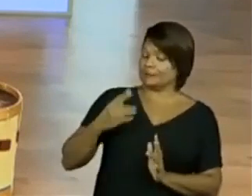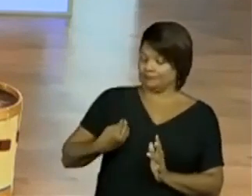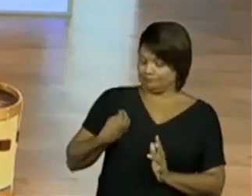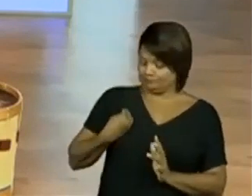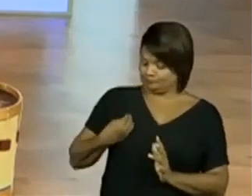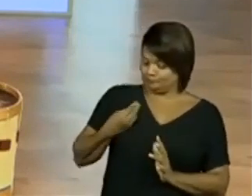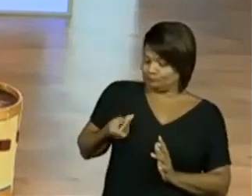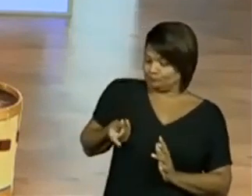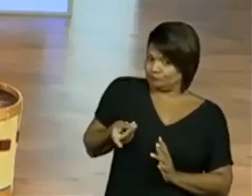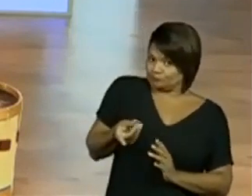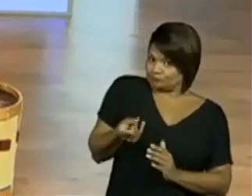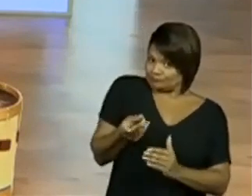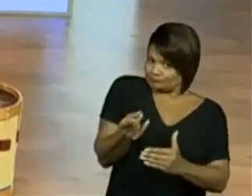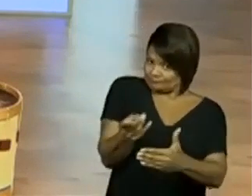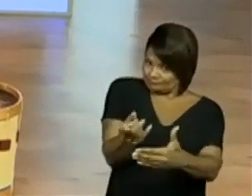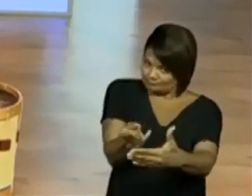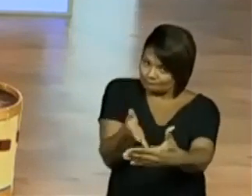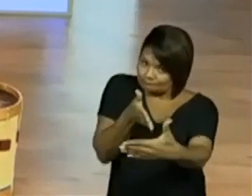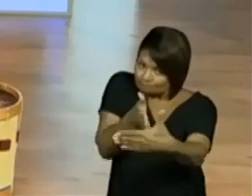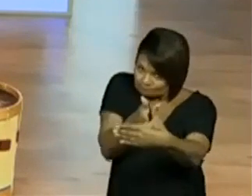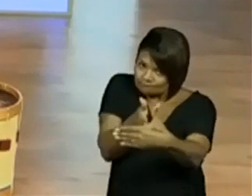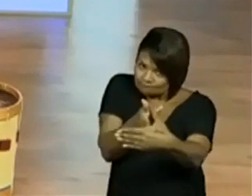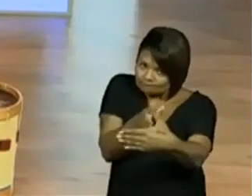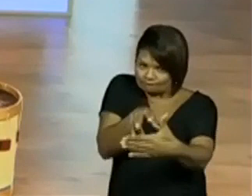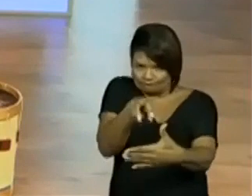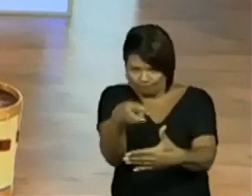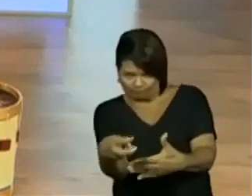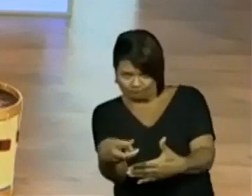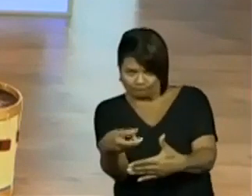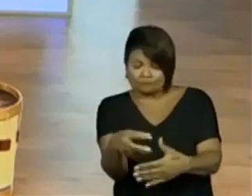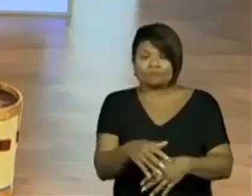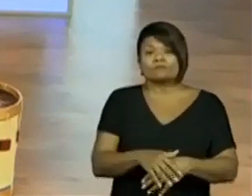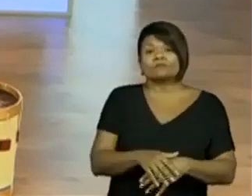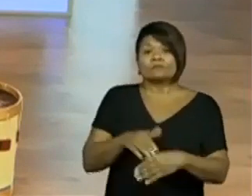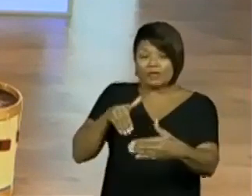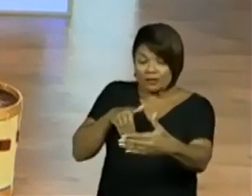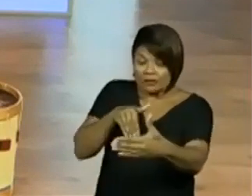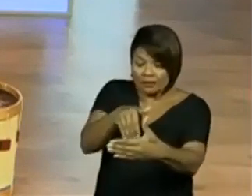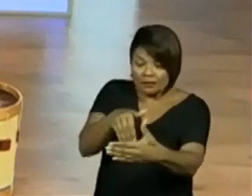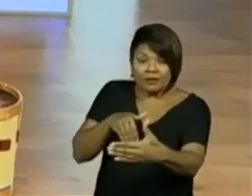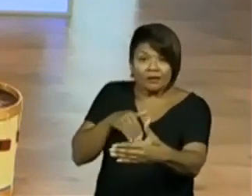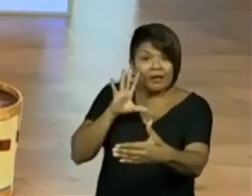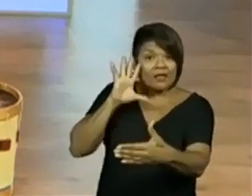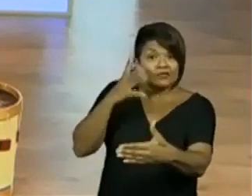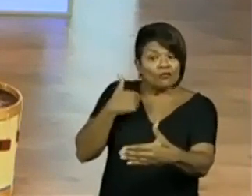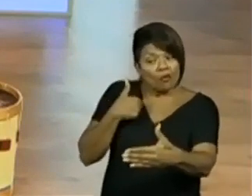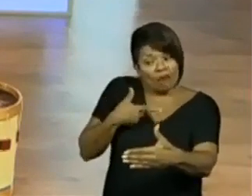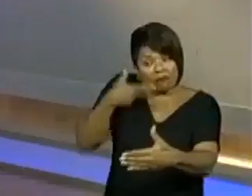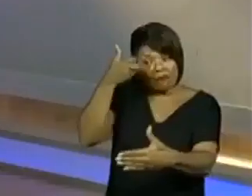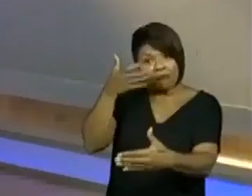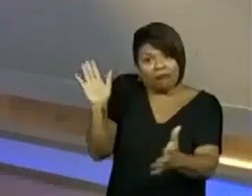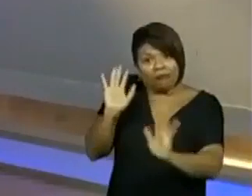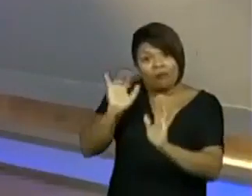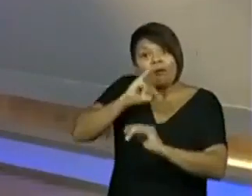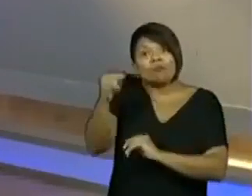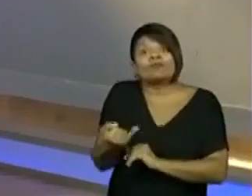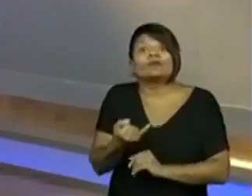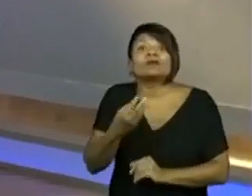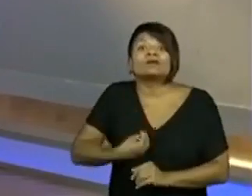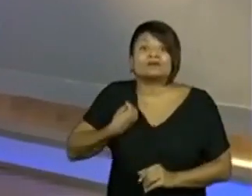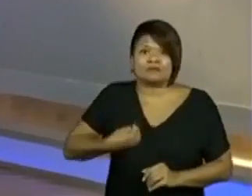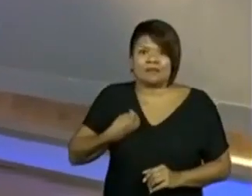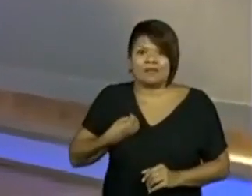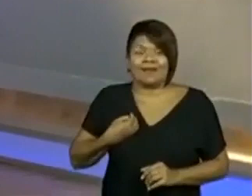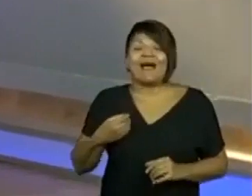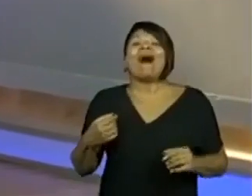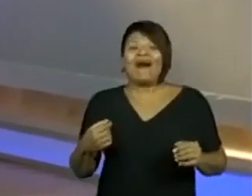prazo de validade, ele resolveu aproveitar a vida, e foi tomar um bom banho